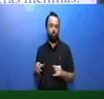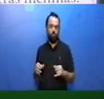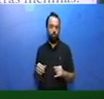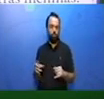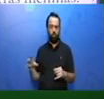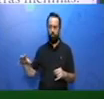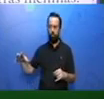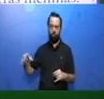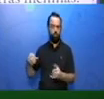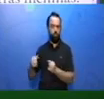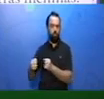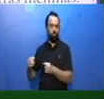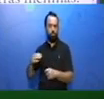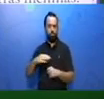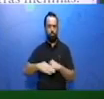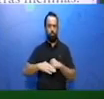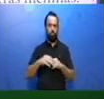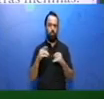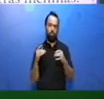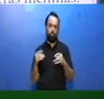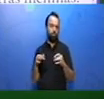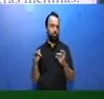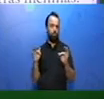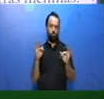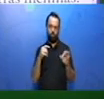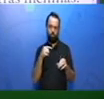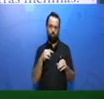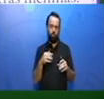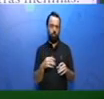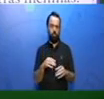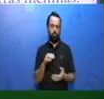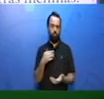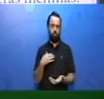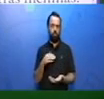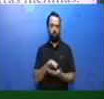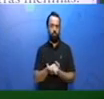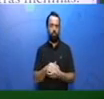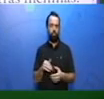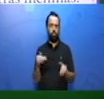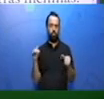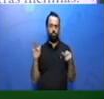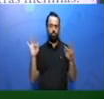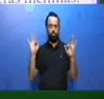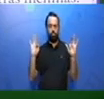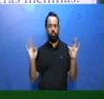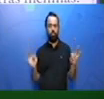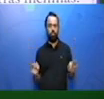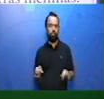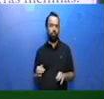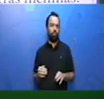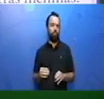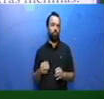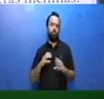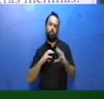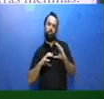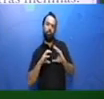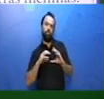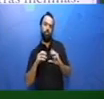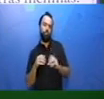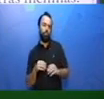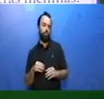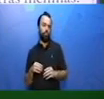ele conversar sobre maquinismo, principalmente de automóveis. Nessa época, Isabel, que